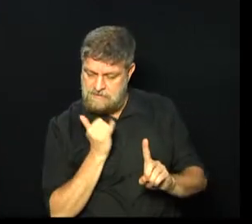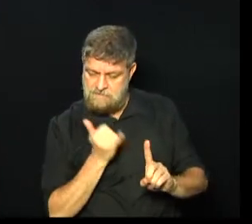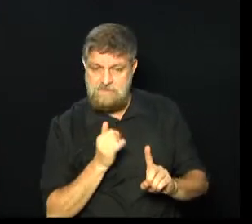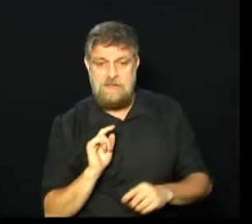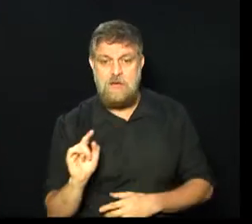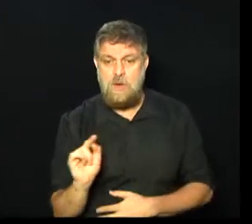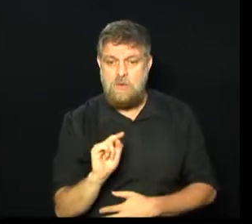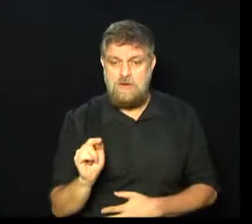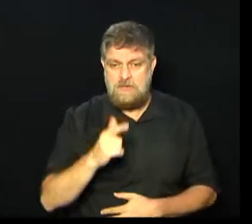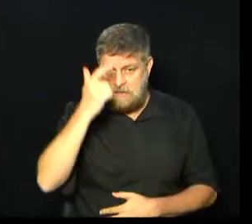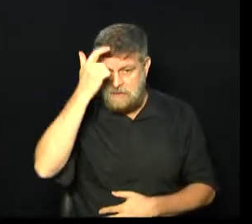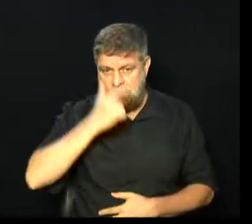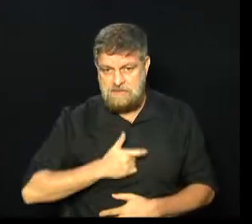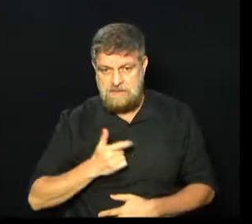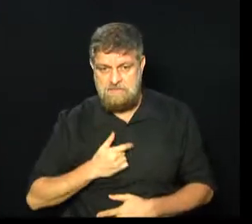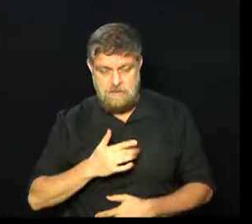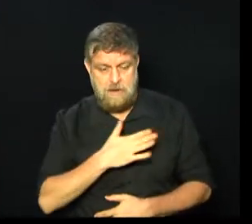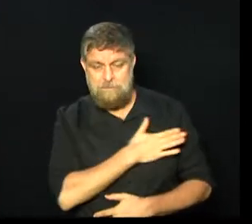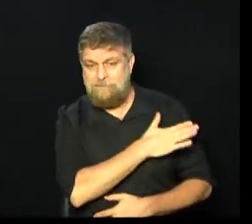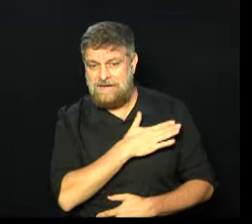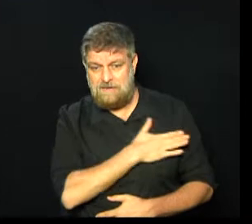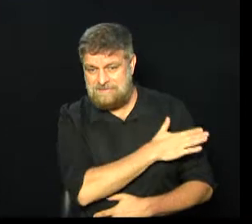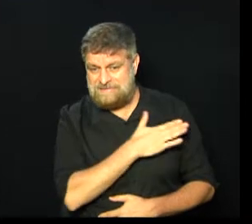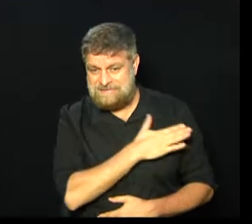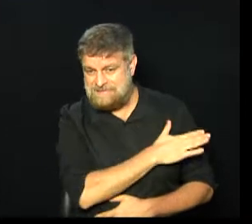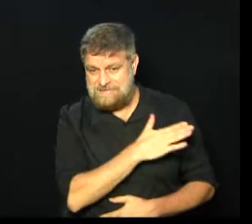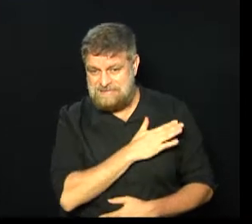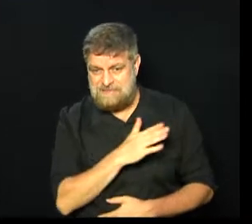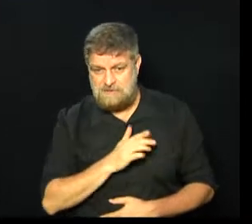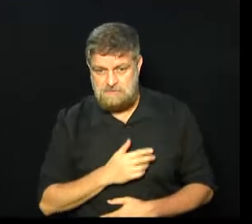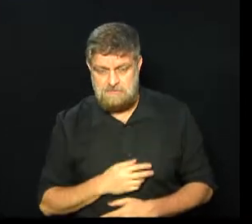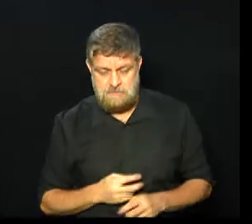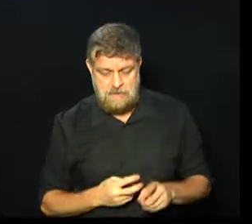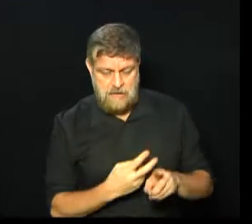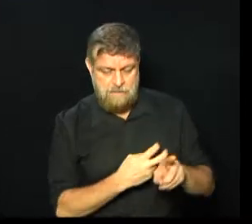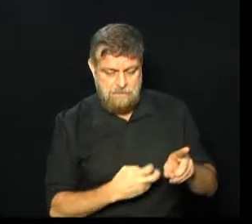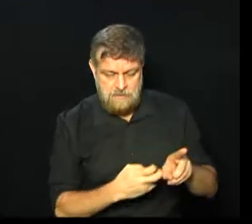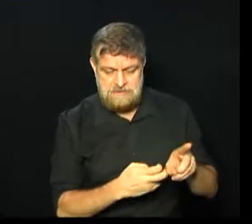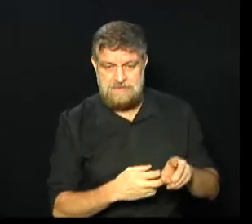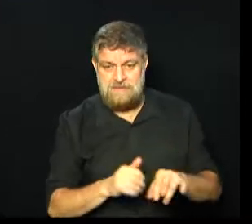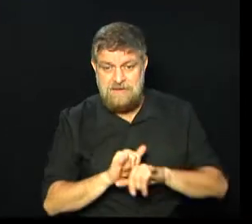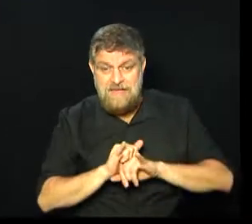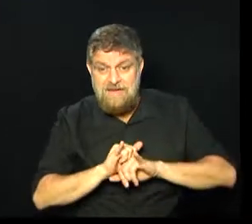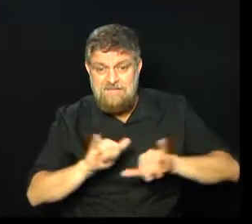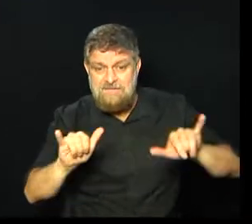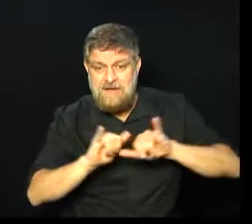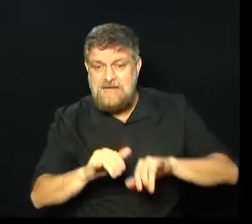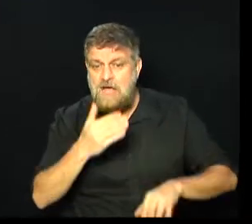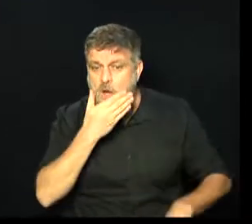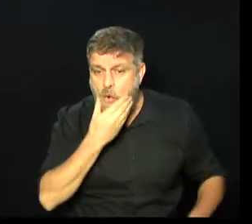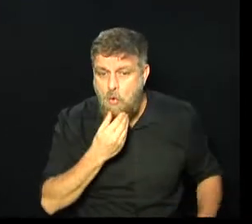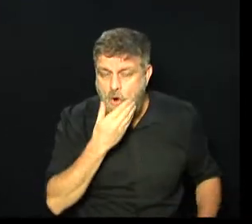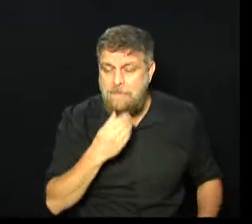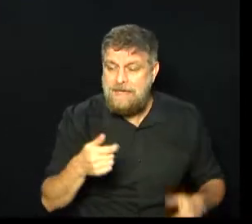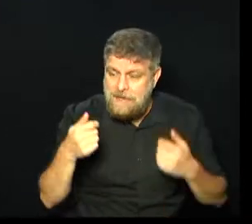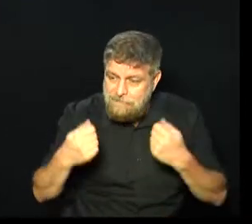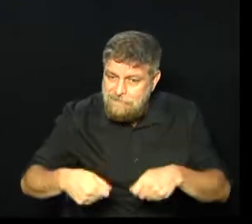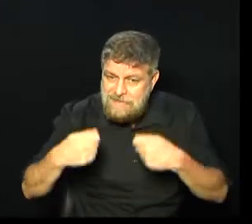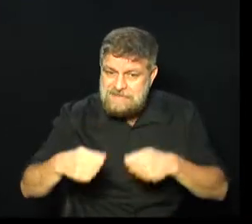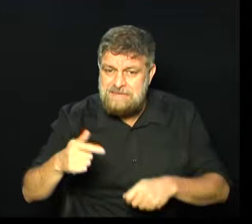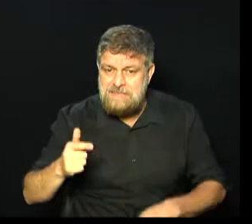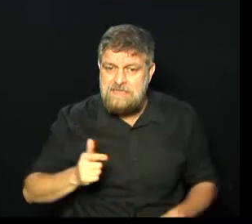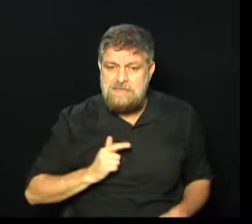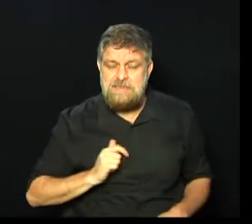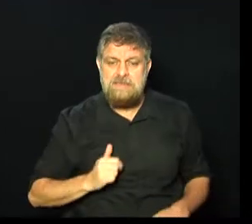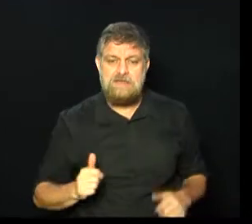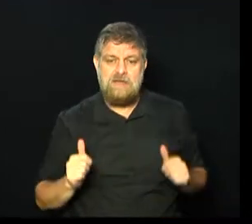eu tenho falado menos de preconceito com o exame de câncer de próstata, mas eu tenho falado muito mais para o homem que precisa sair de